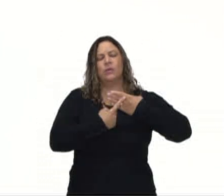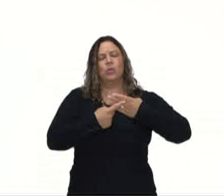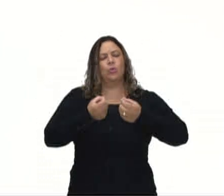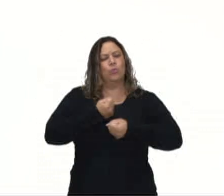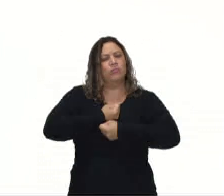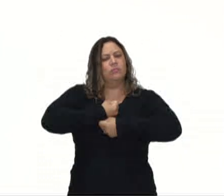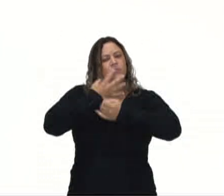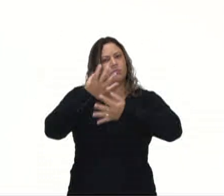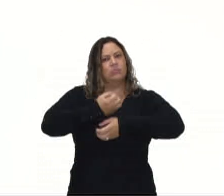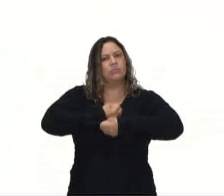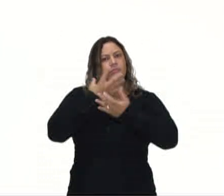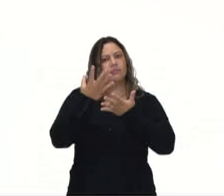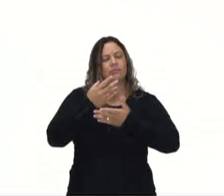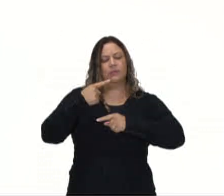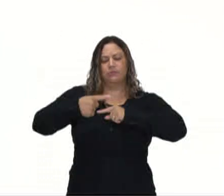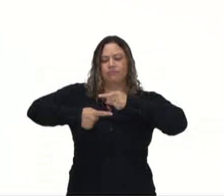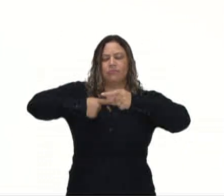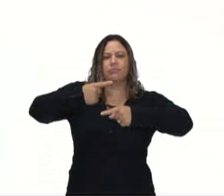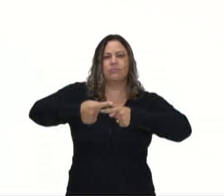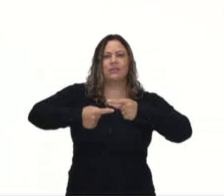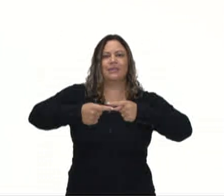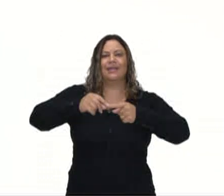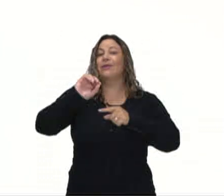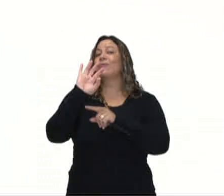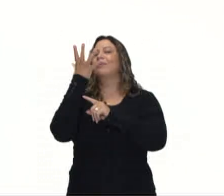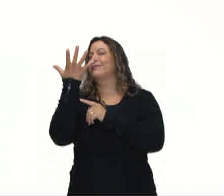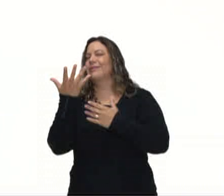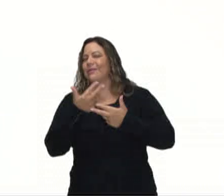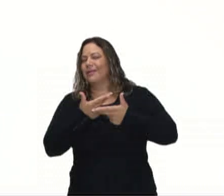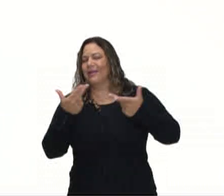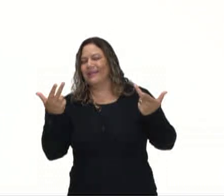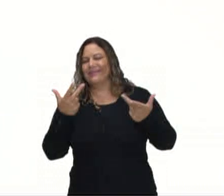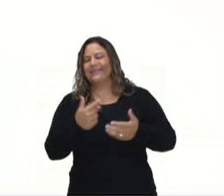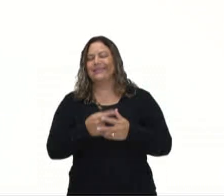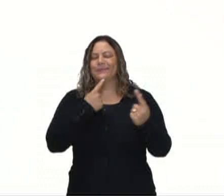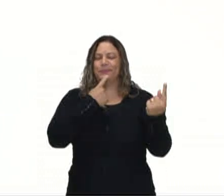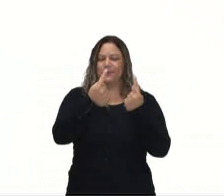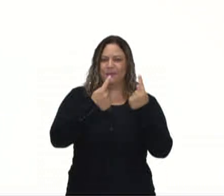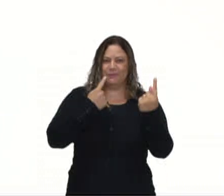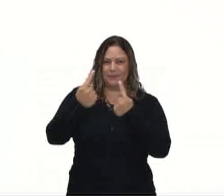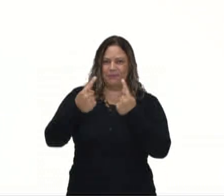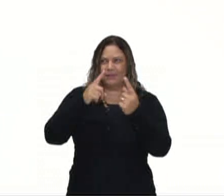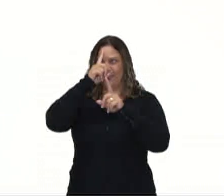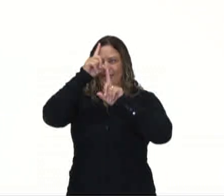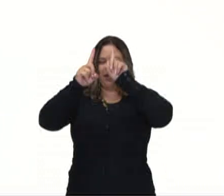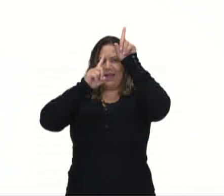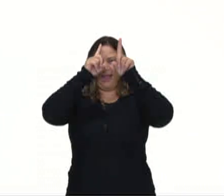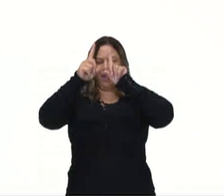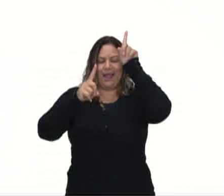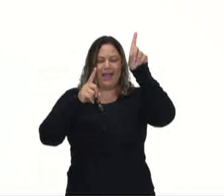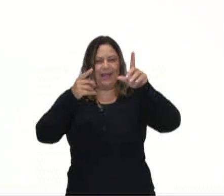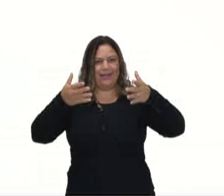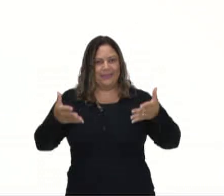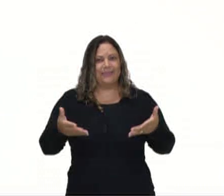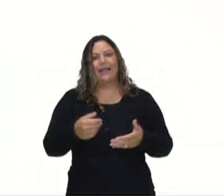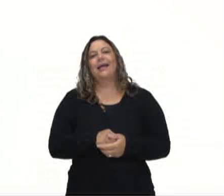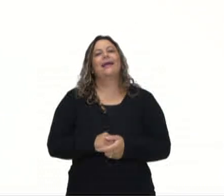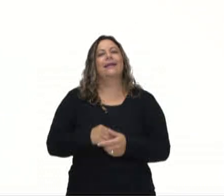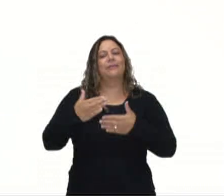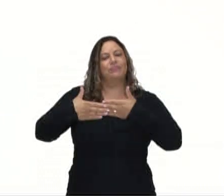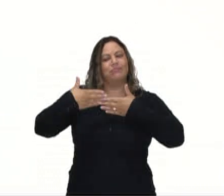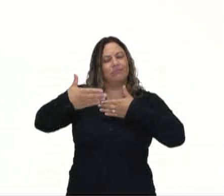expressivos empregados para gerar efeitos nos discursos, ampliando a ideia que se pretende passar e que não